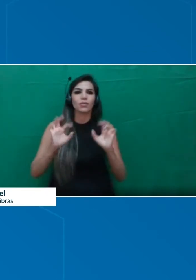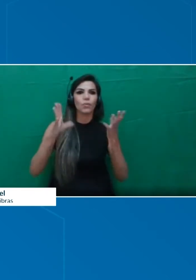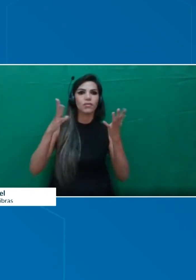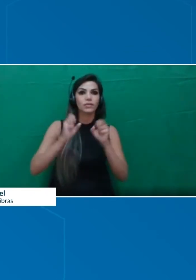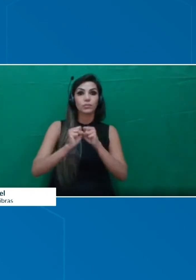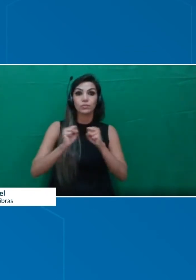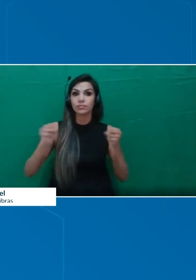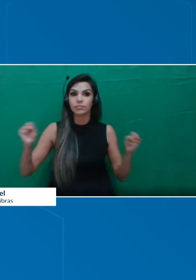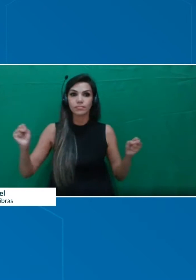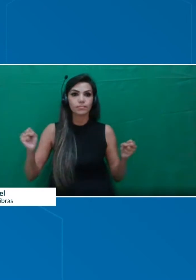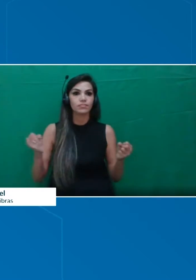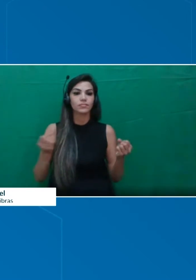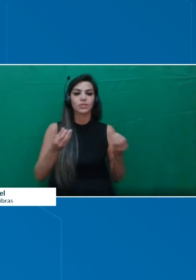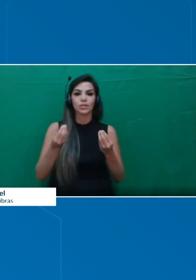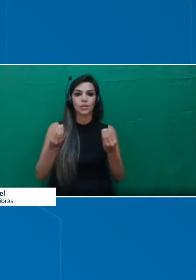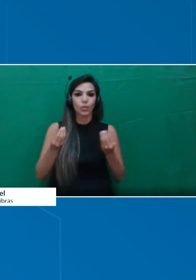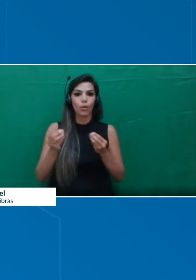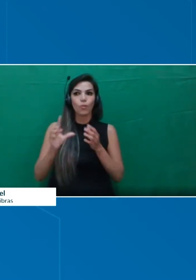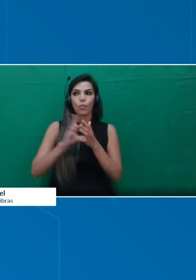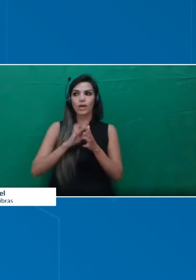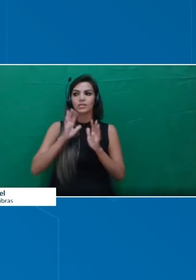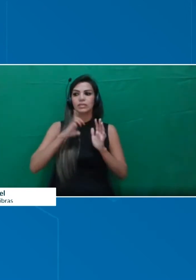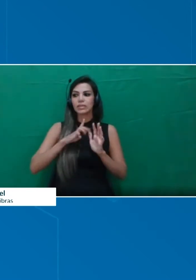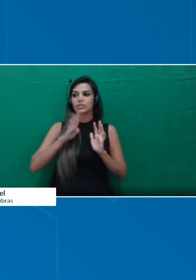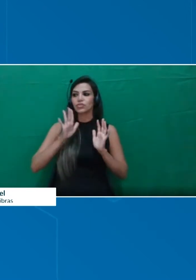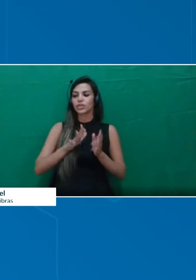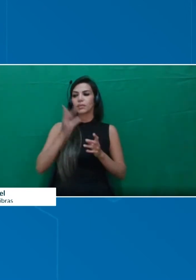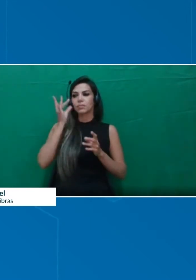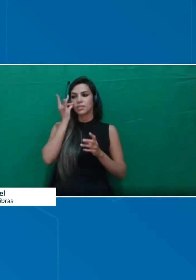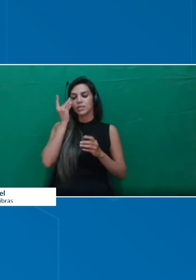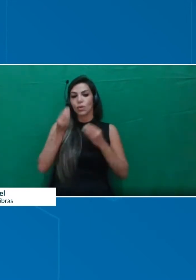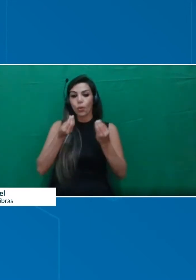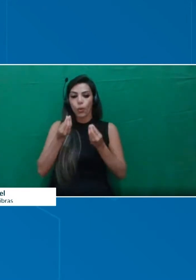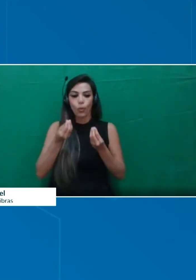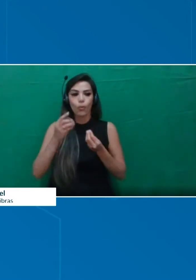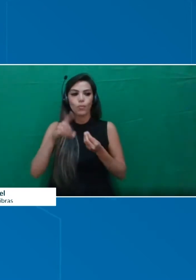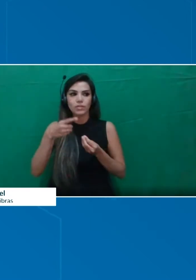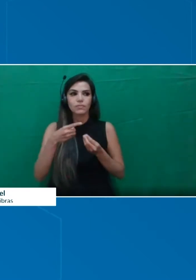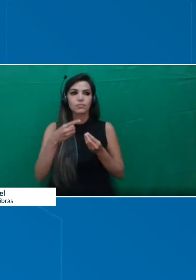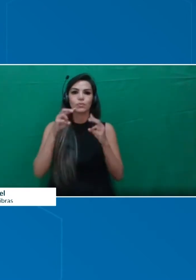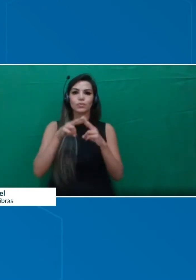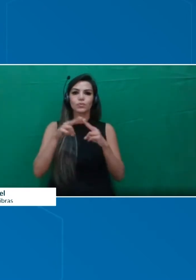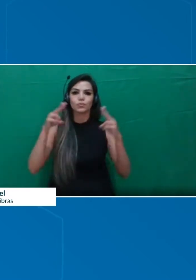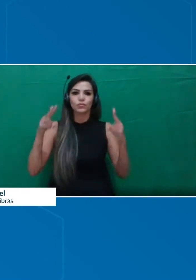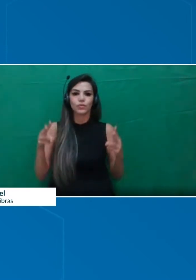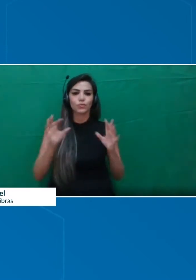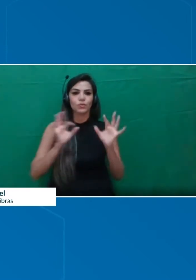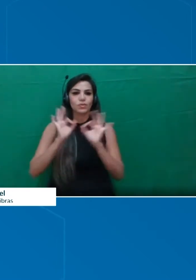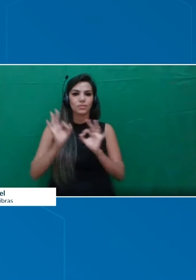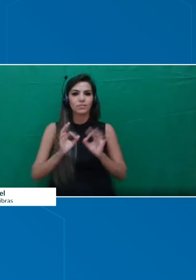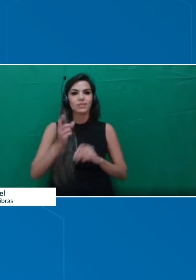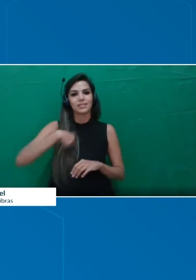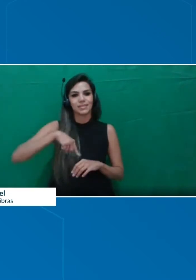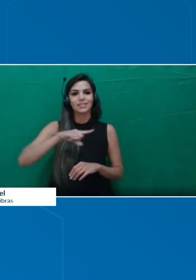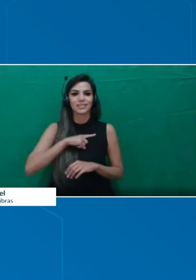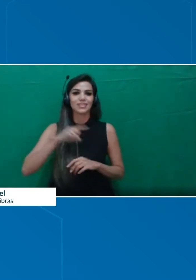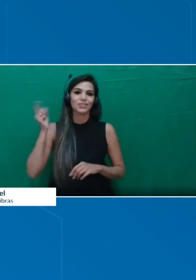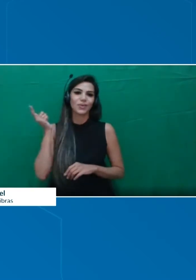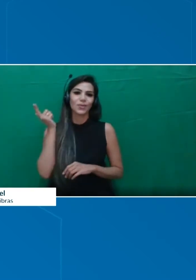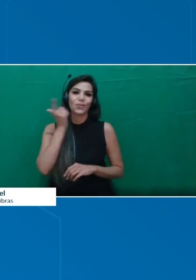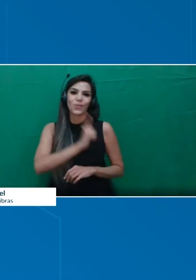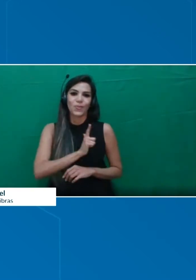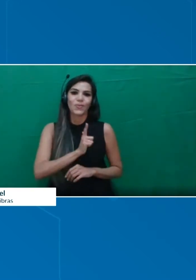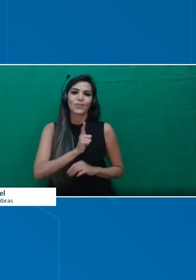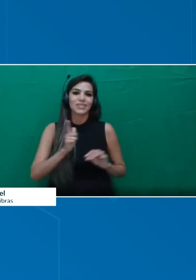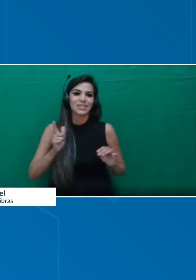já na sua modalidade presencial, como ele poderia acontecer nesse formato virtual, a gente, ao final, conseguiu aí lograr um